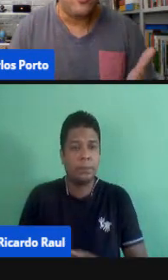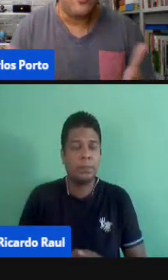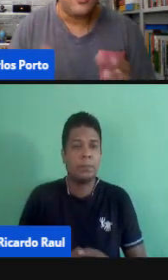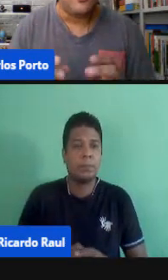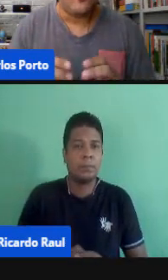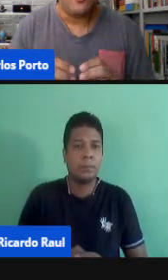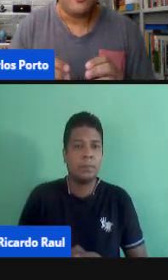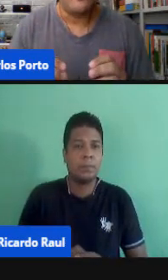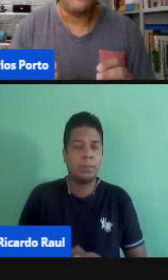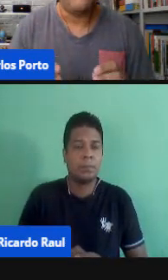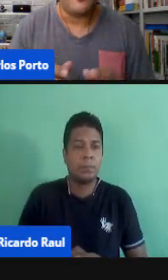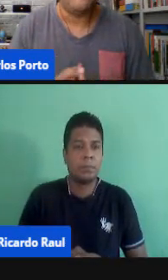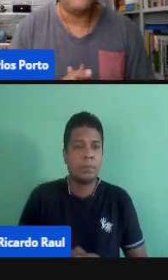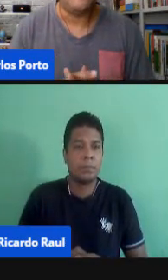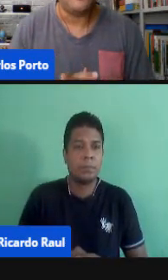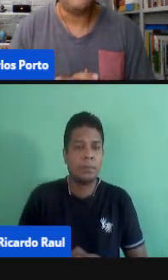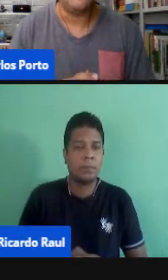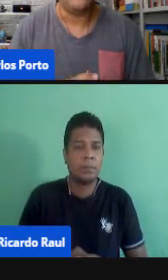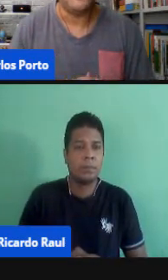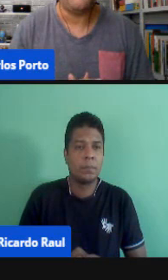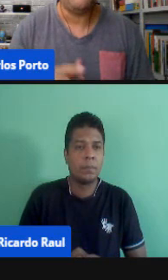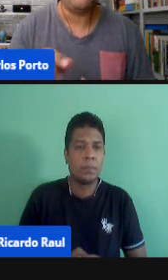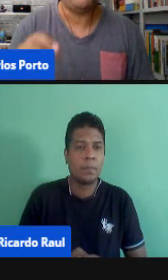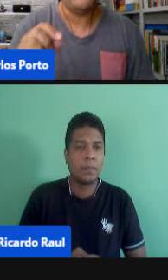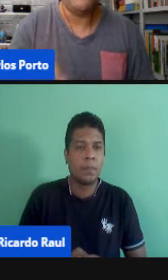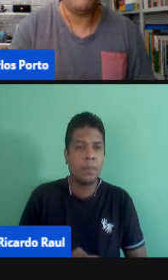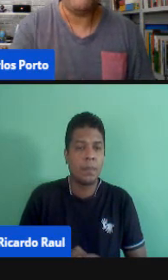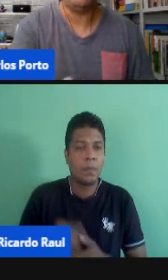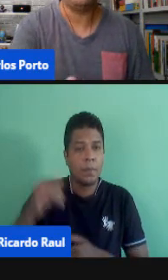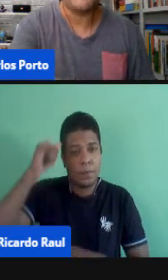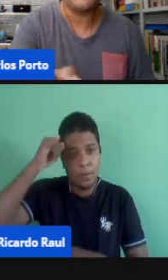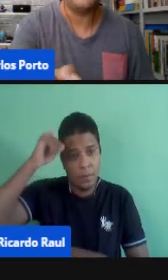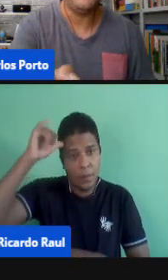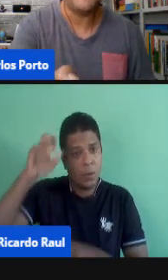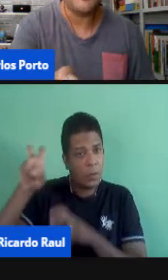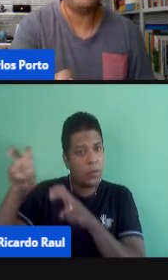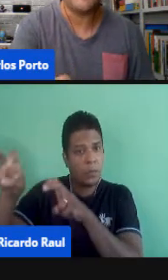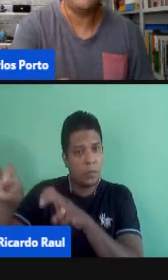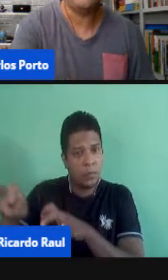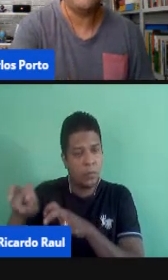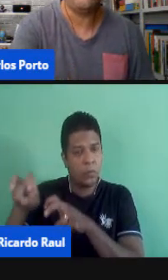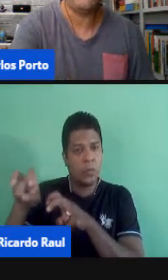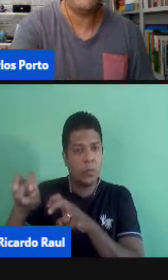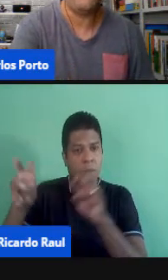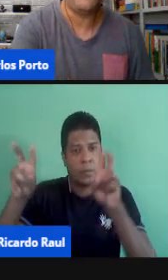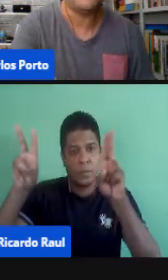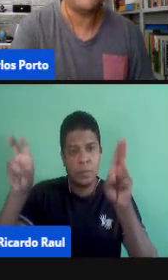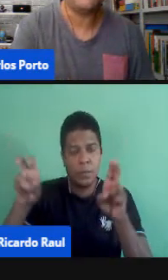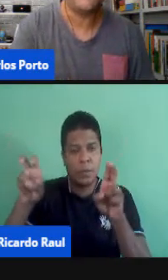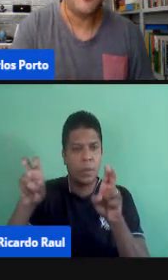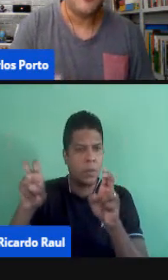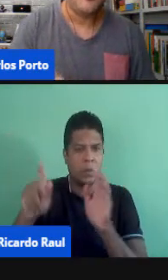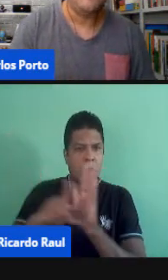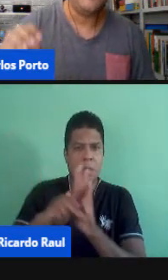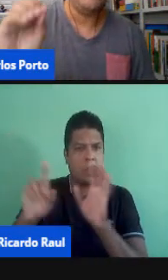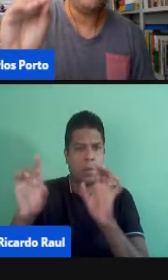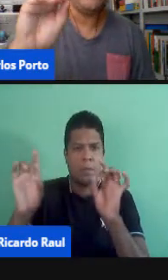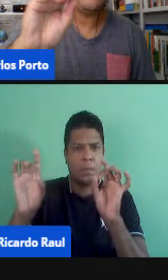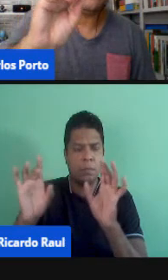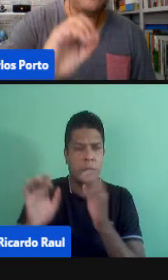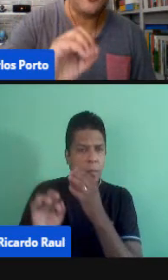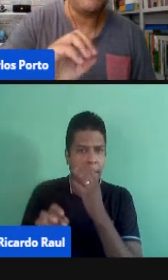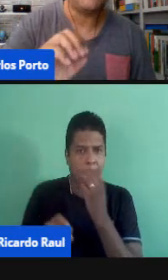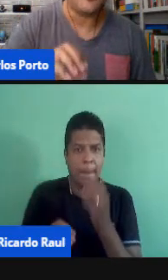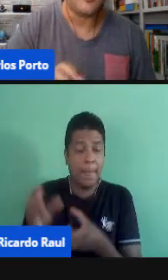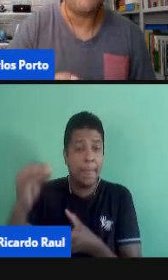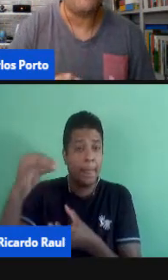Além disso, como nós estamos falando na educação do campo, nós podemos pontuar aqui as áreas específicas. E dentro